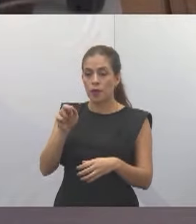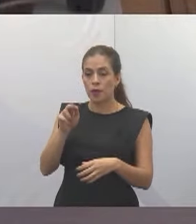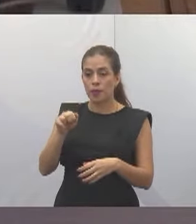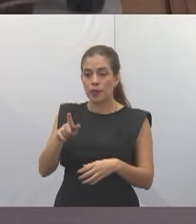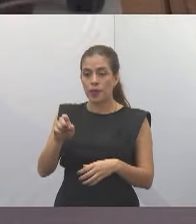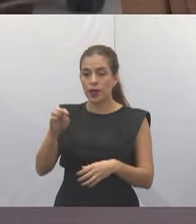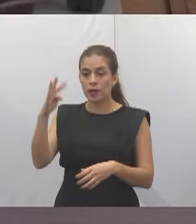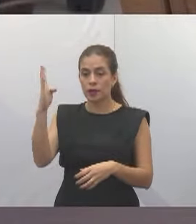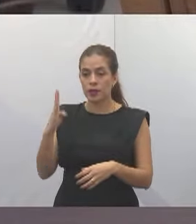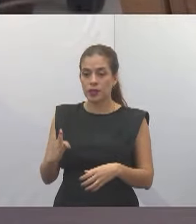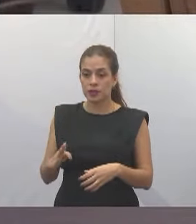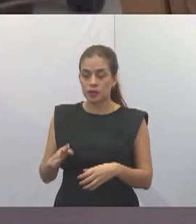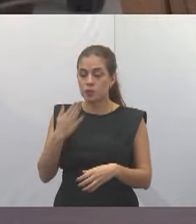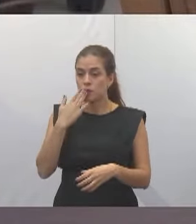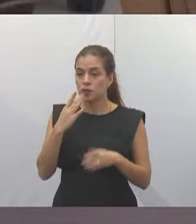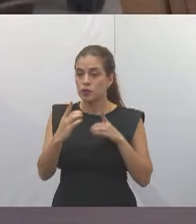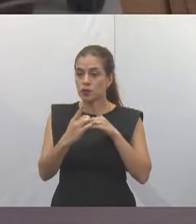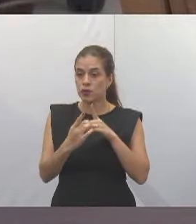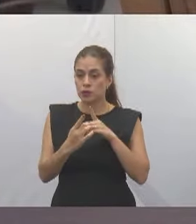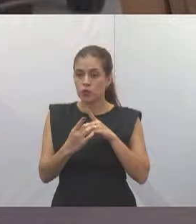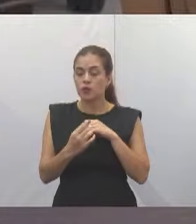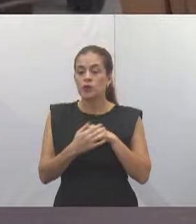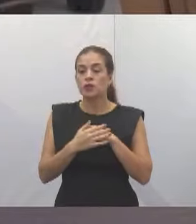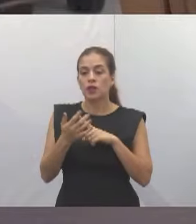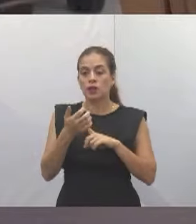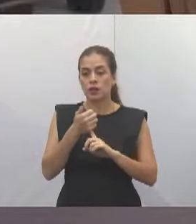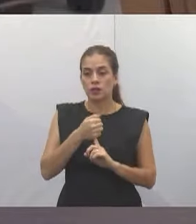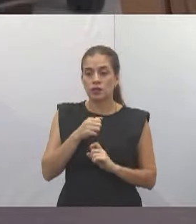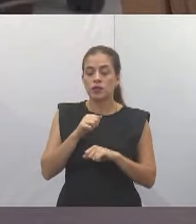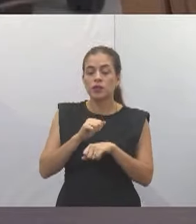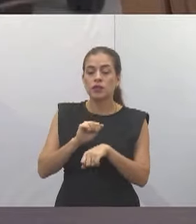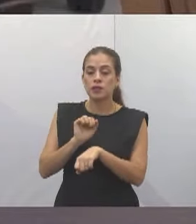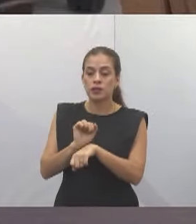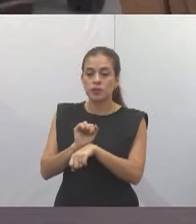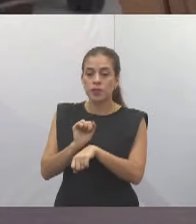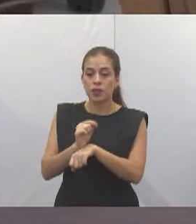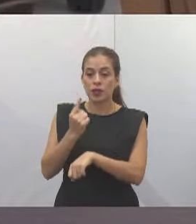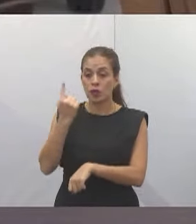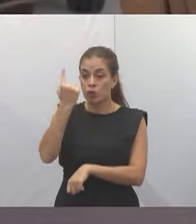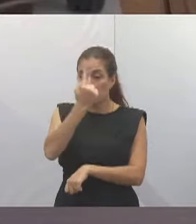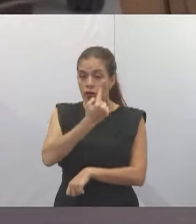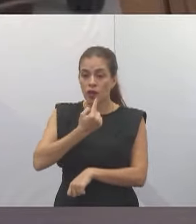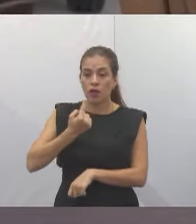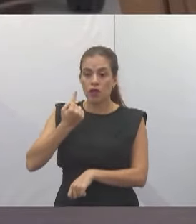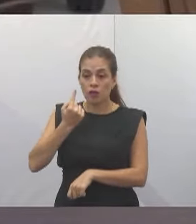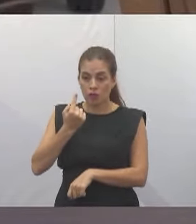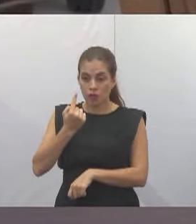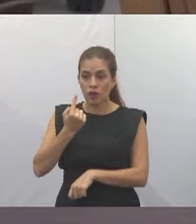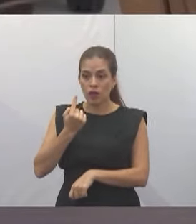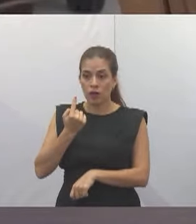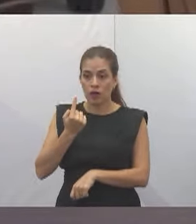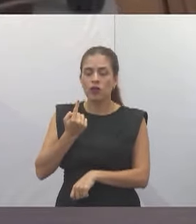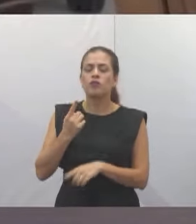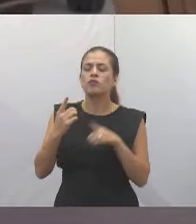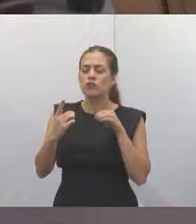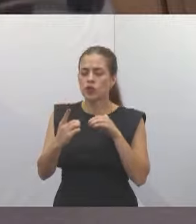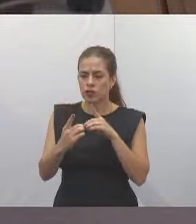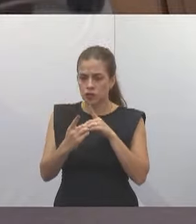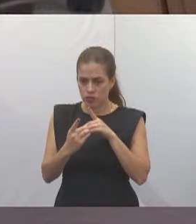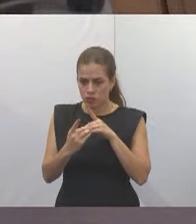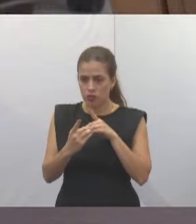Pedi uma consulta com acolhimento, aguardei minha uma hora para ser atendida, porque tinha outras pessoas na frente, mas fui